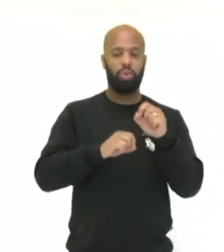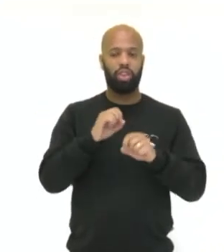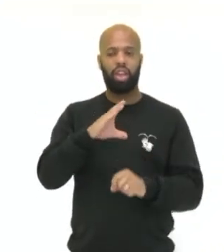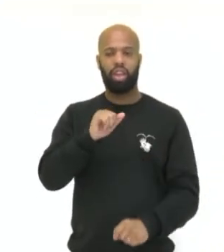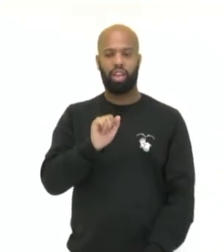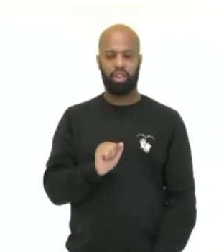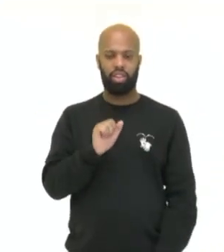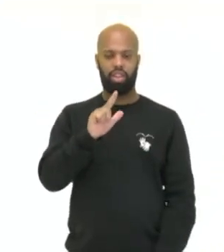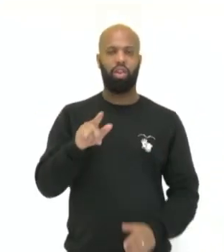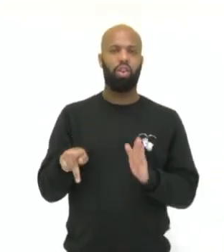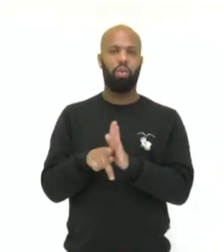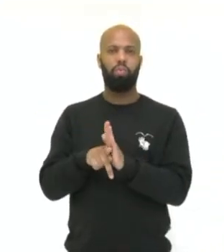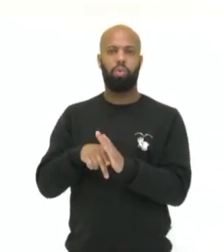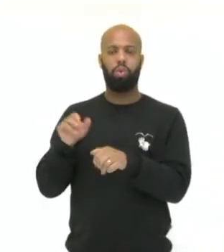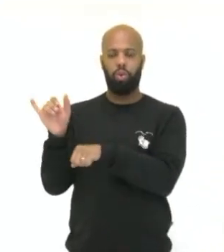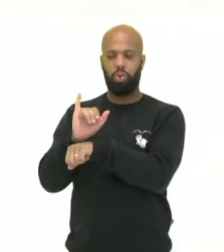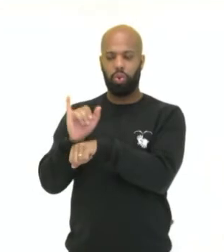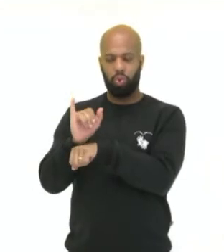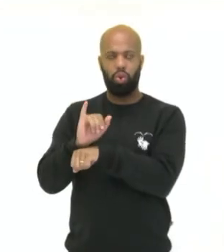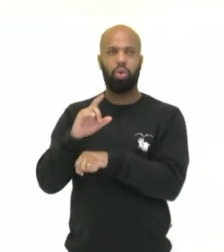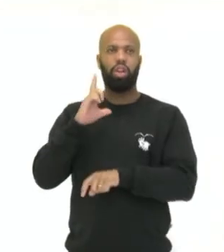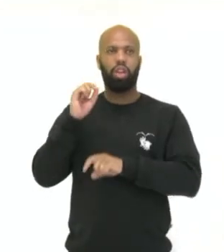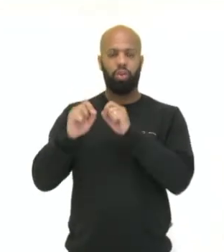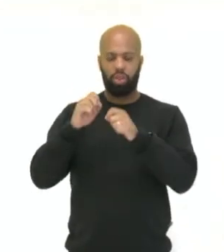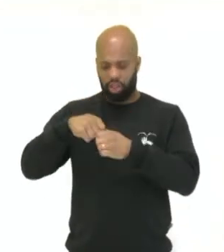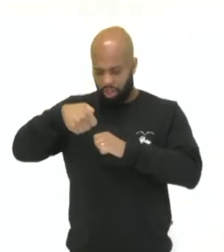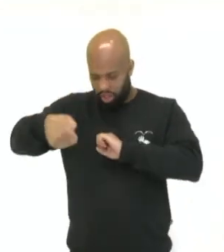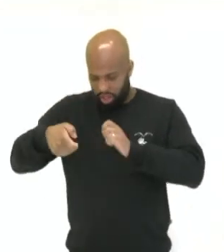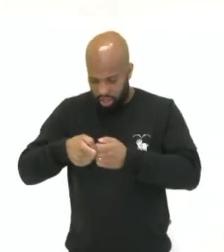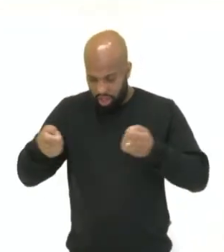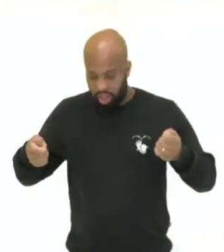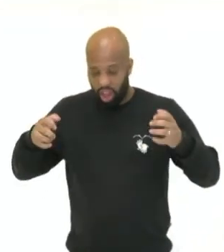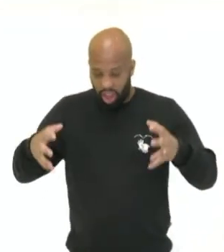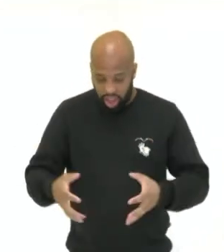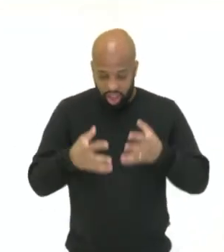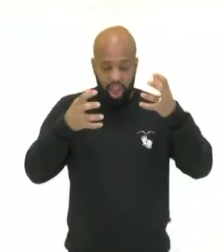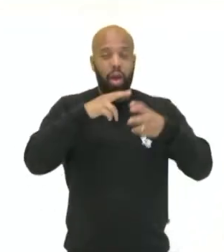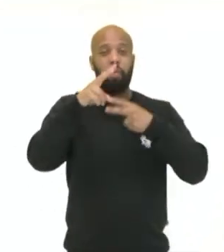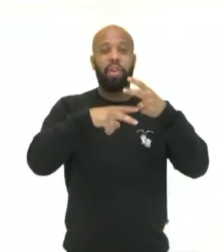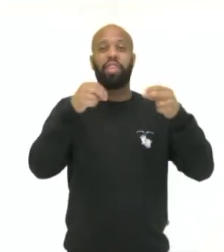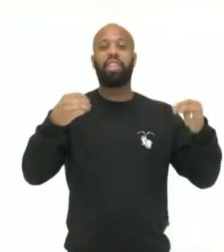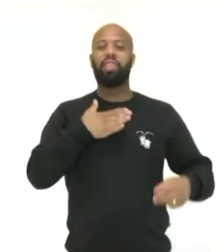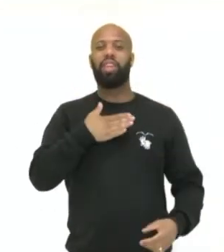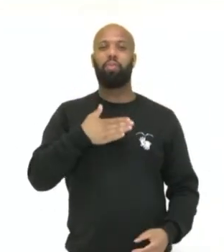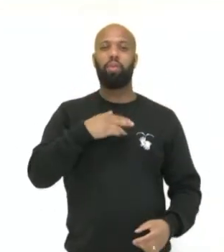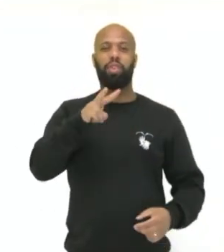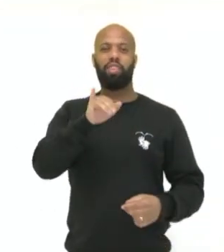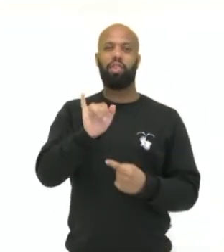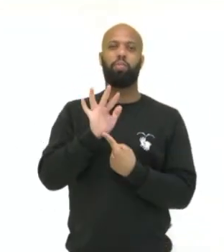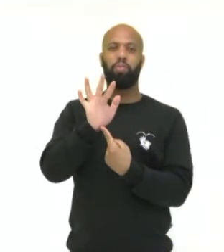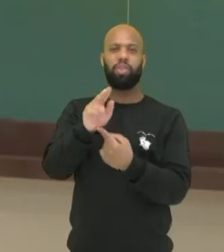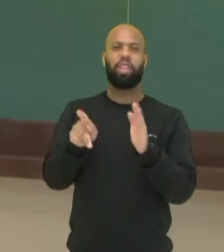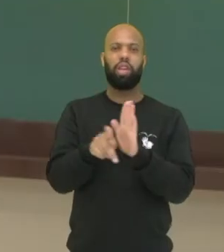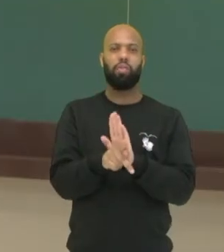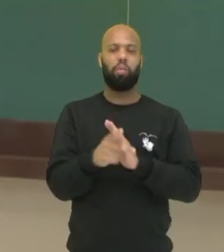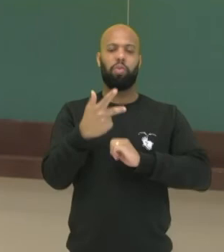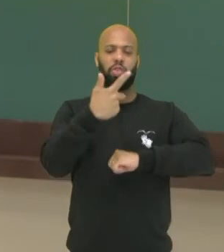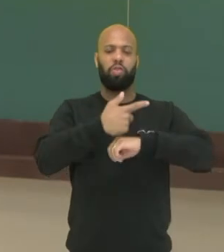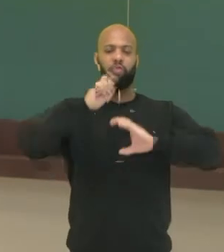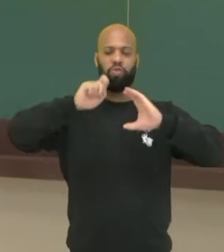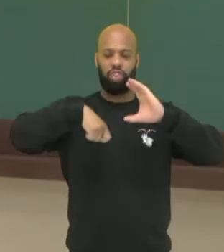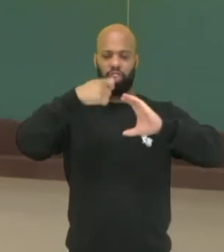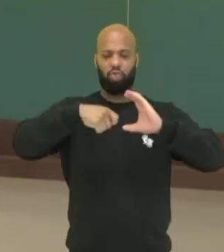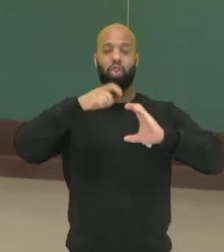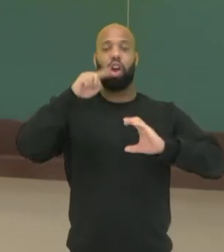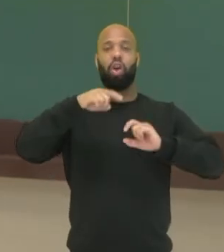mostrando presentes enviados por fabricantes de brinquedos, roupas, mochilas e outros produtos. Essa aqui é a linha fina